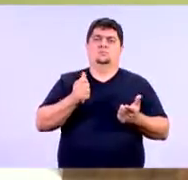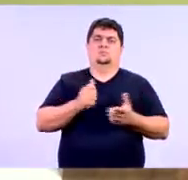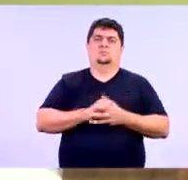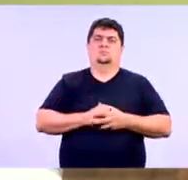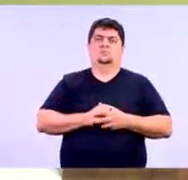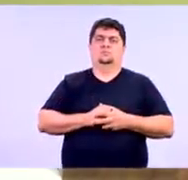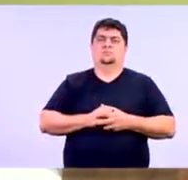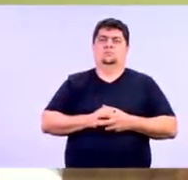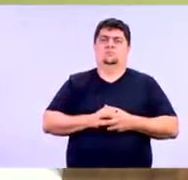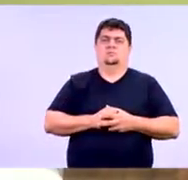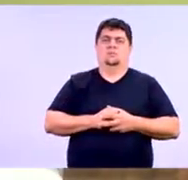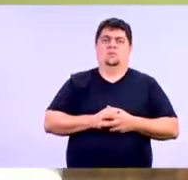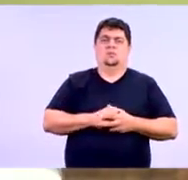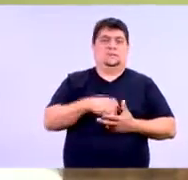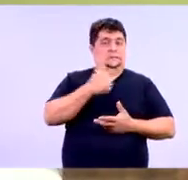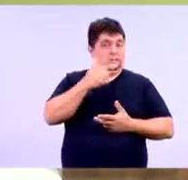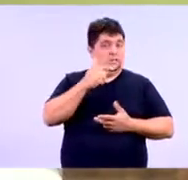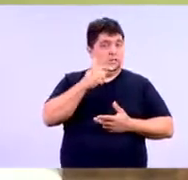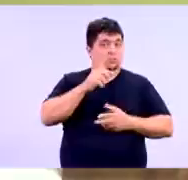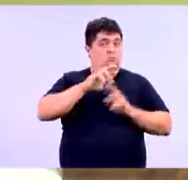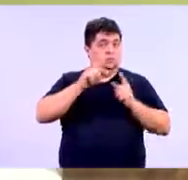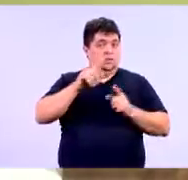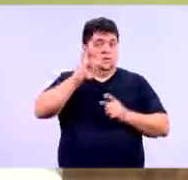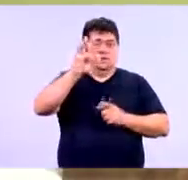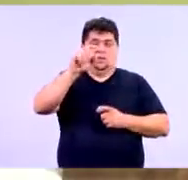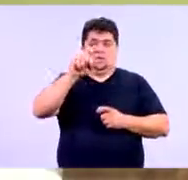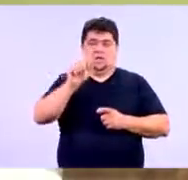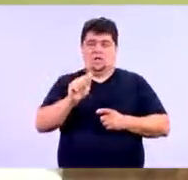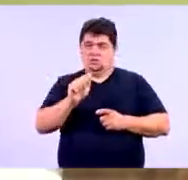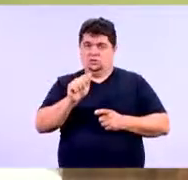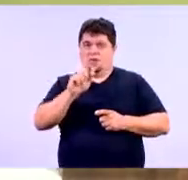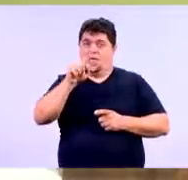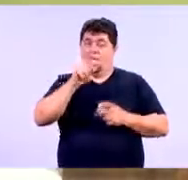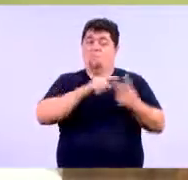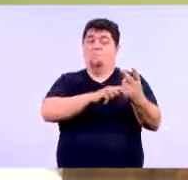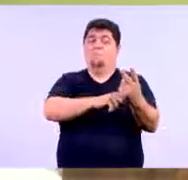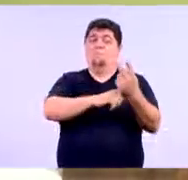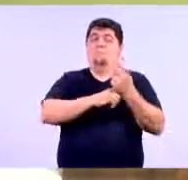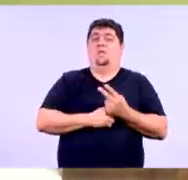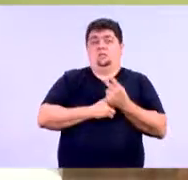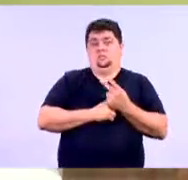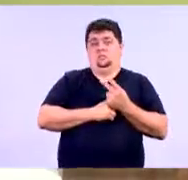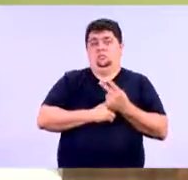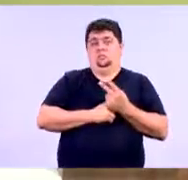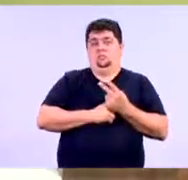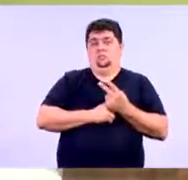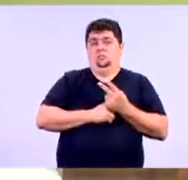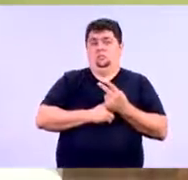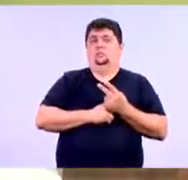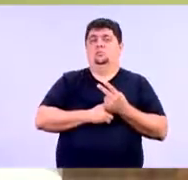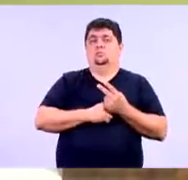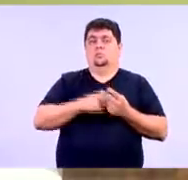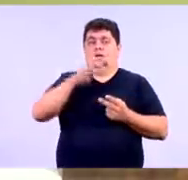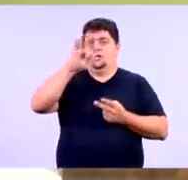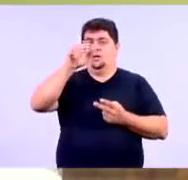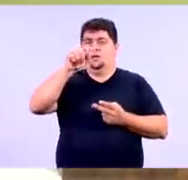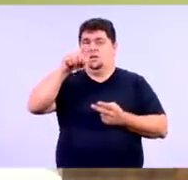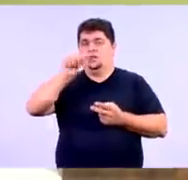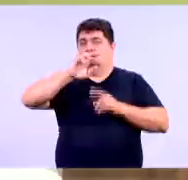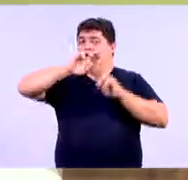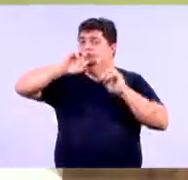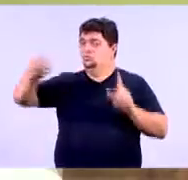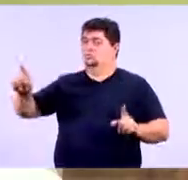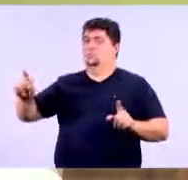ressalva. Não é taxa compulsória, são empréstimos compulsórios, ok? Taxa é uma outra espécie